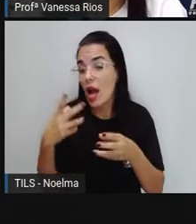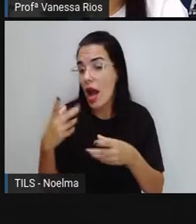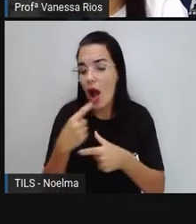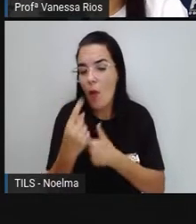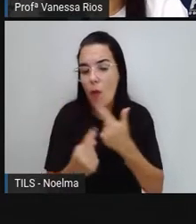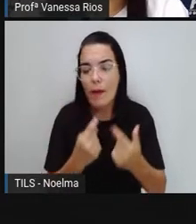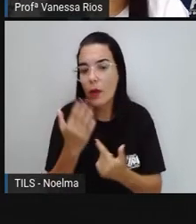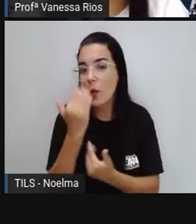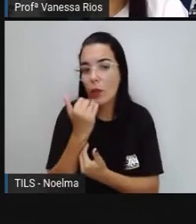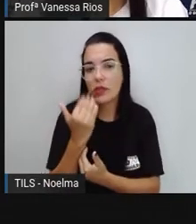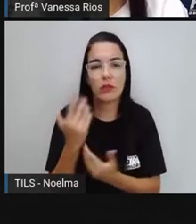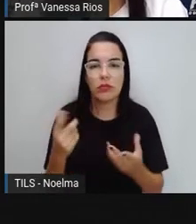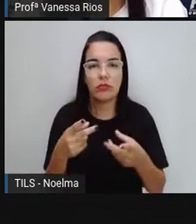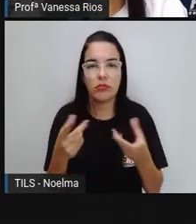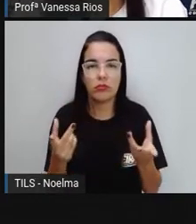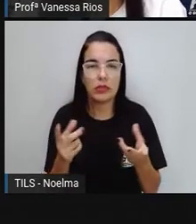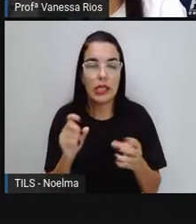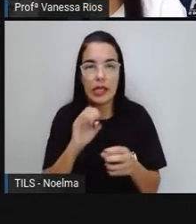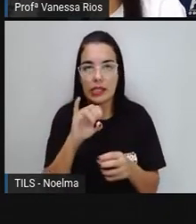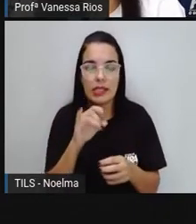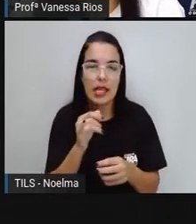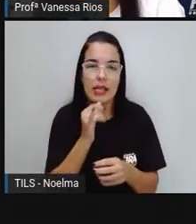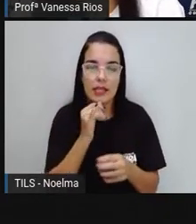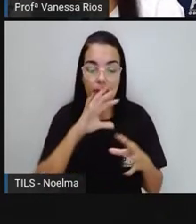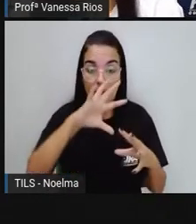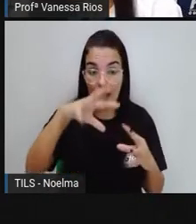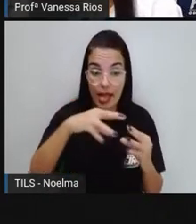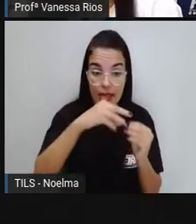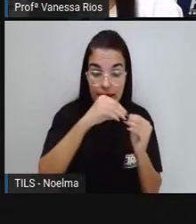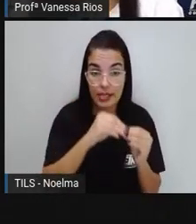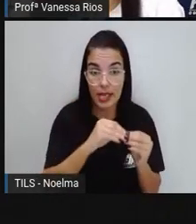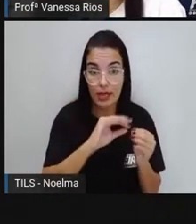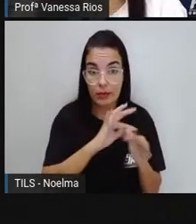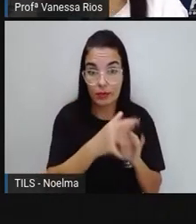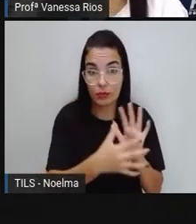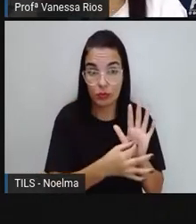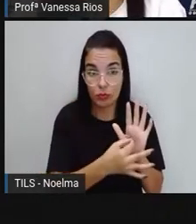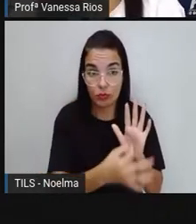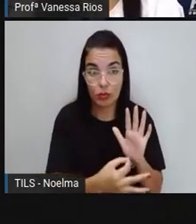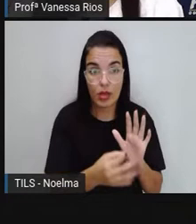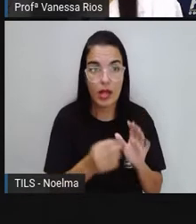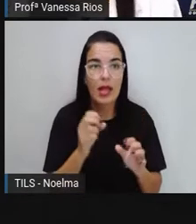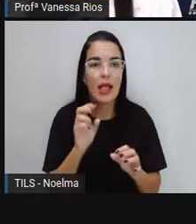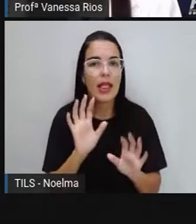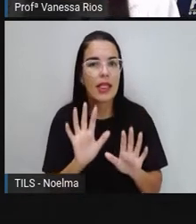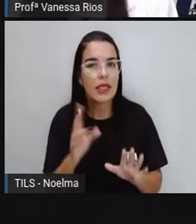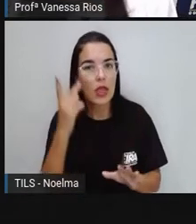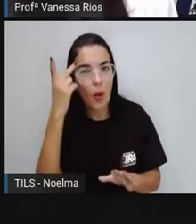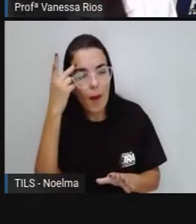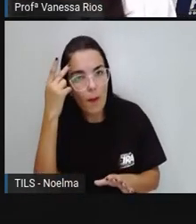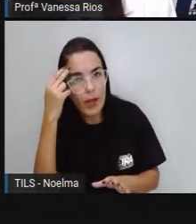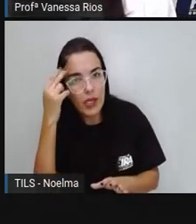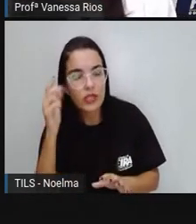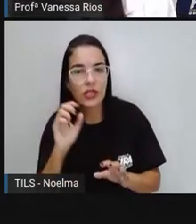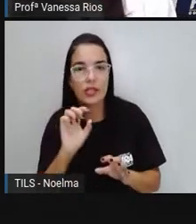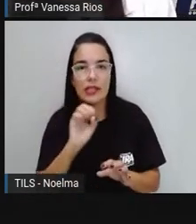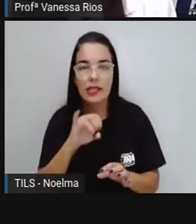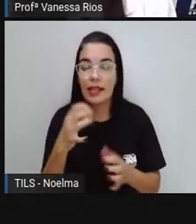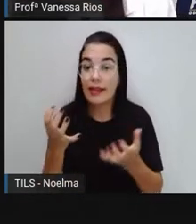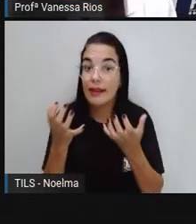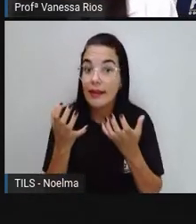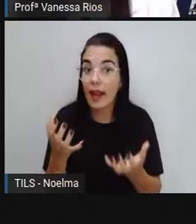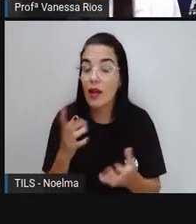aí por alguém. As resenhas normalmente são utilizadas para quem quer conhecer determinada